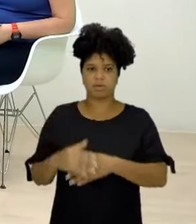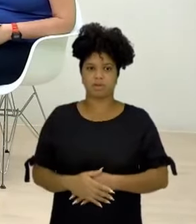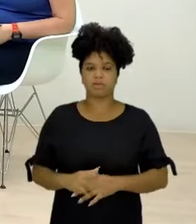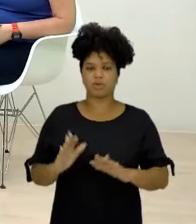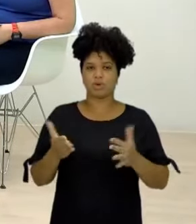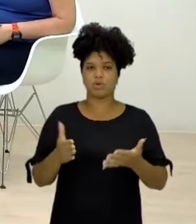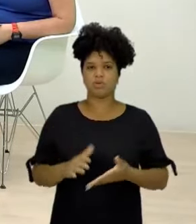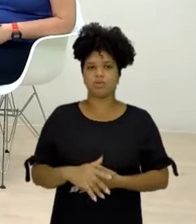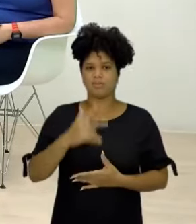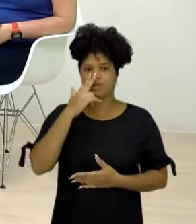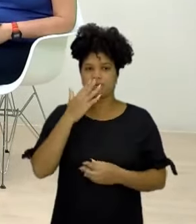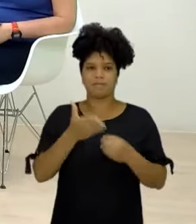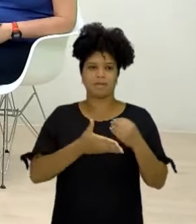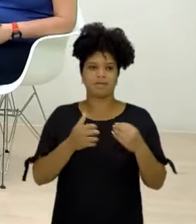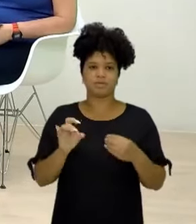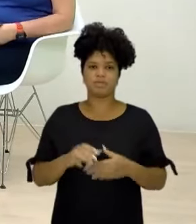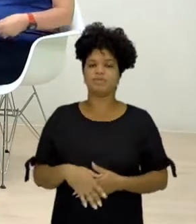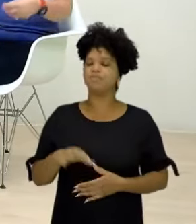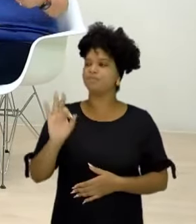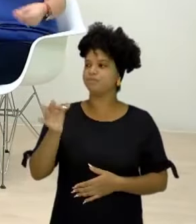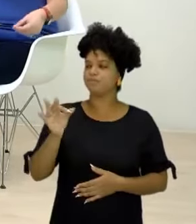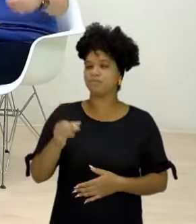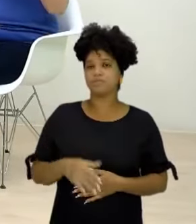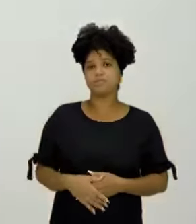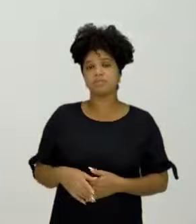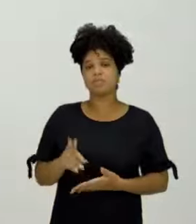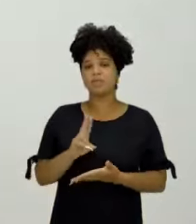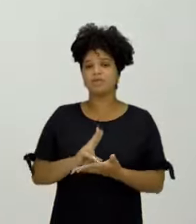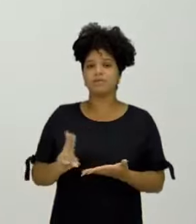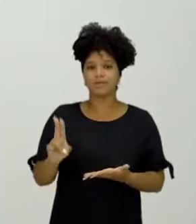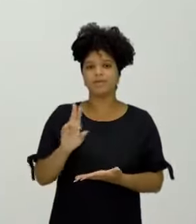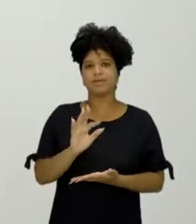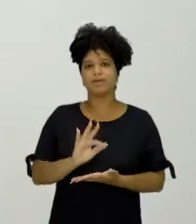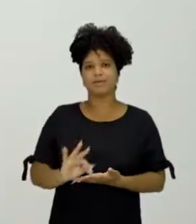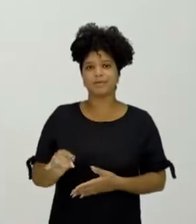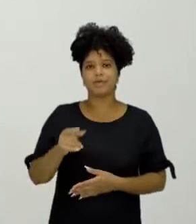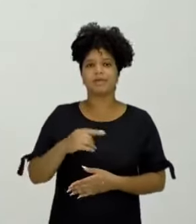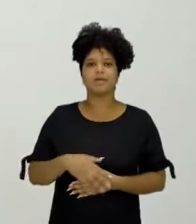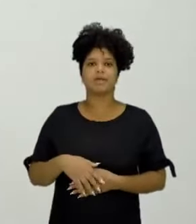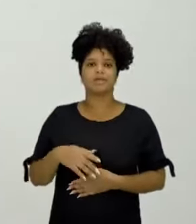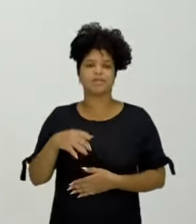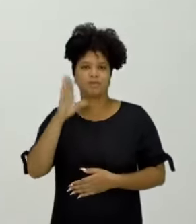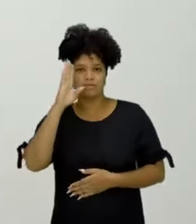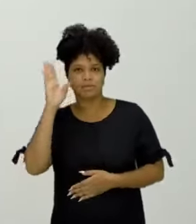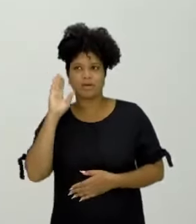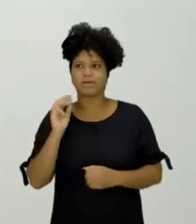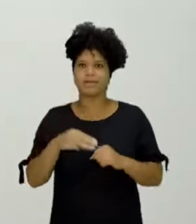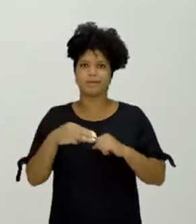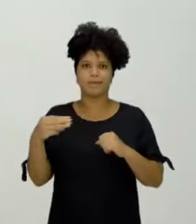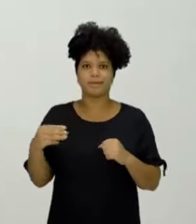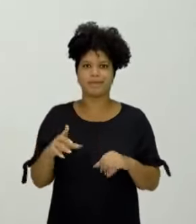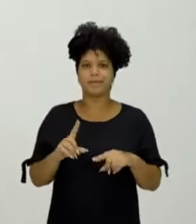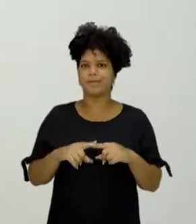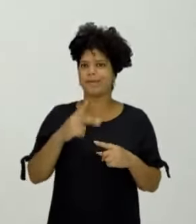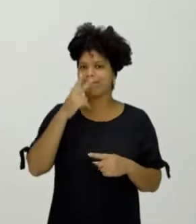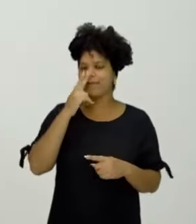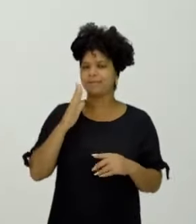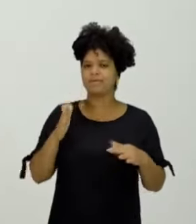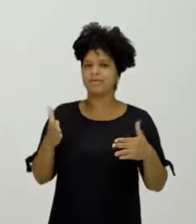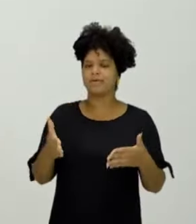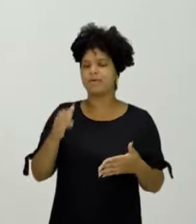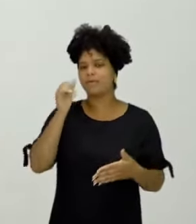né? Aí da função, né? Exatamente, você faz universidade, especialização, mestrado, aí, né, o